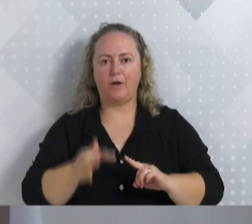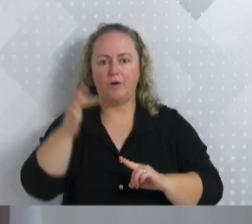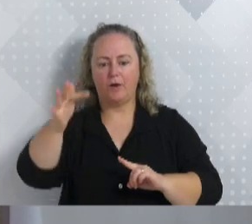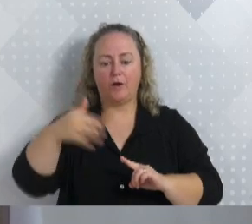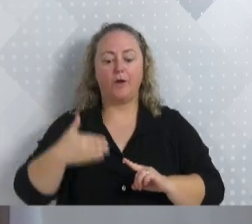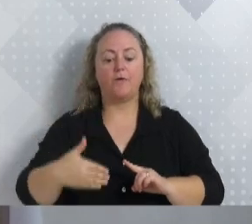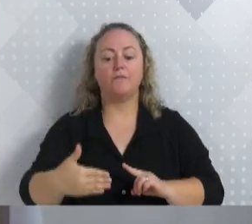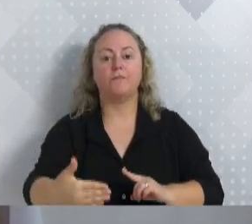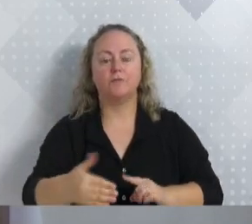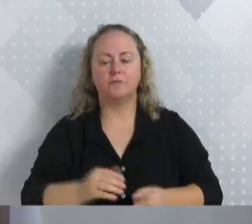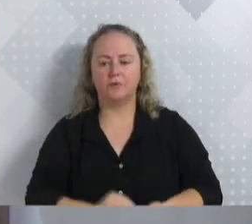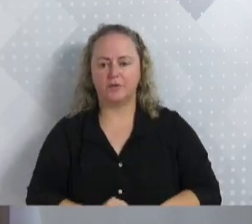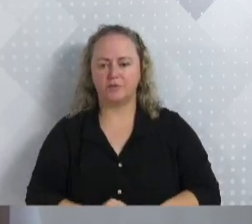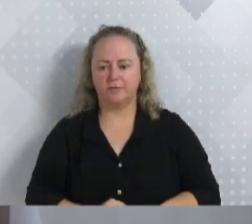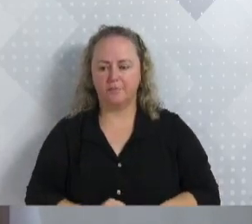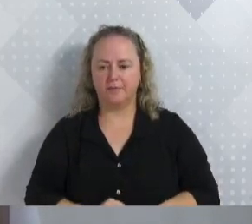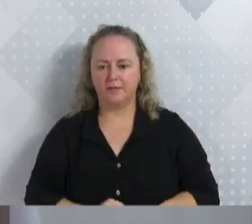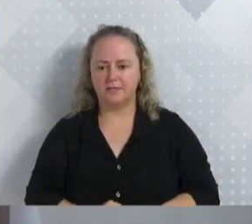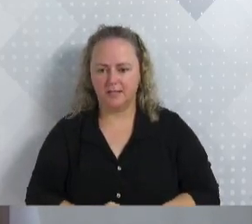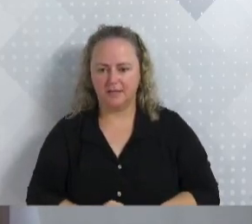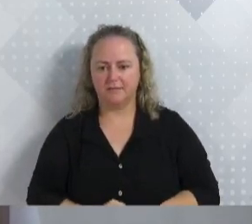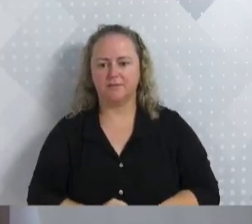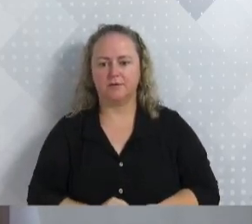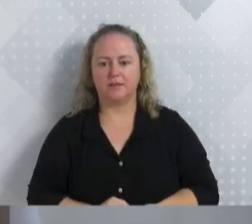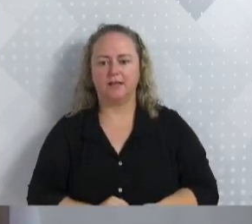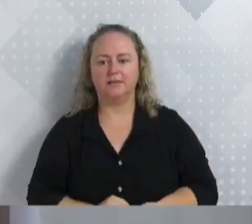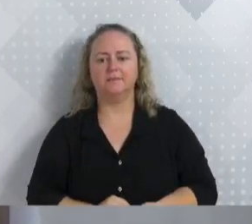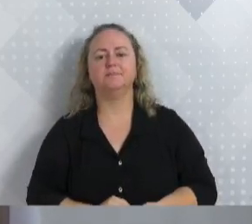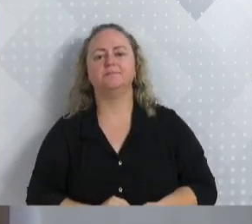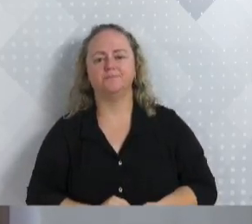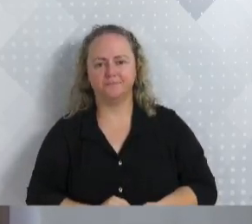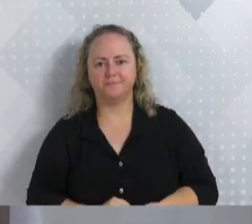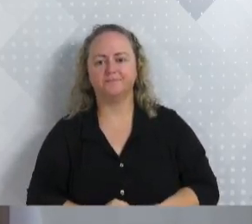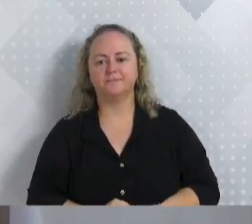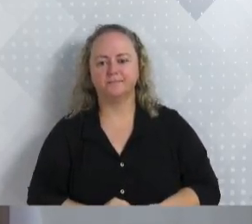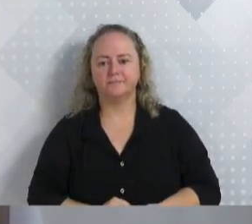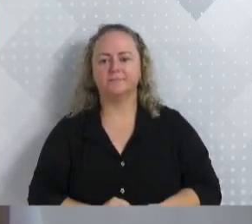prestes a viver, porque quer queira, quer não, a gente sempre está a 3 passos da barbárie, não tem dúvida disso.